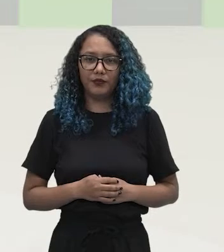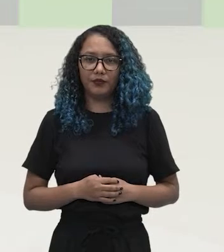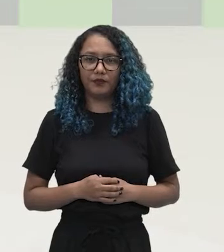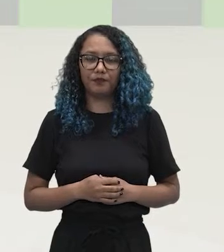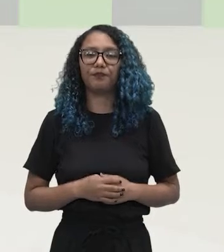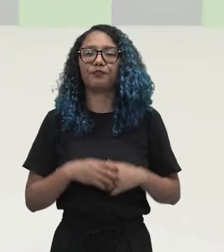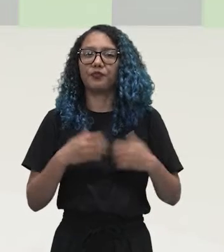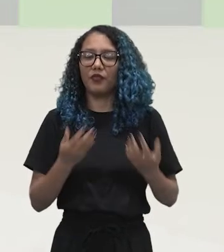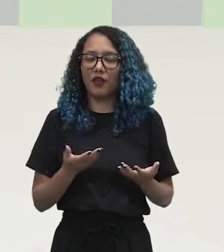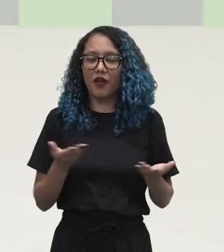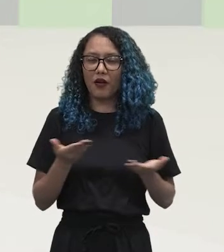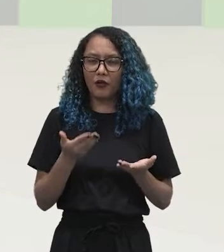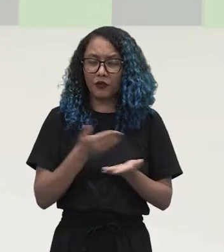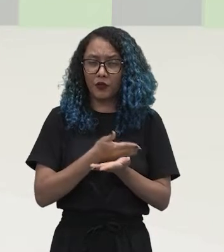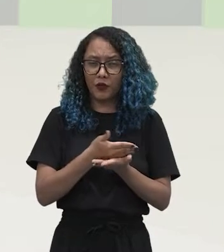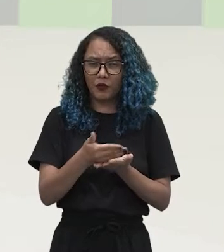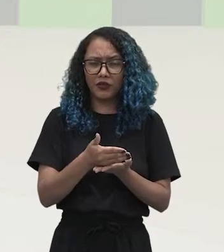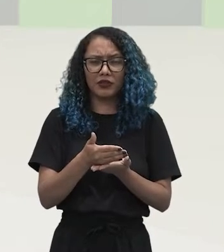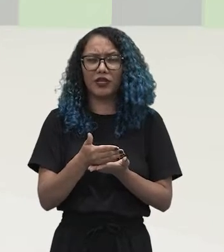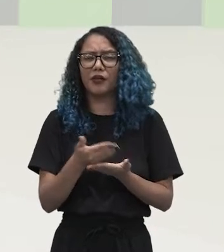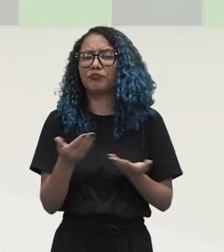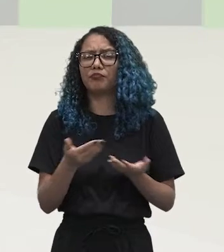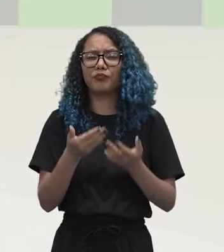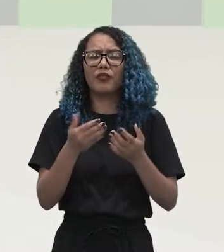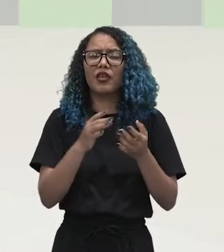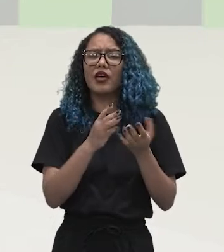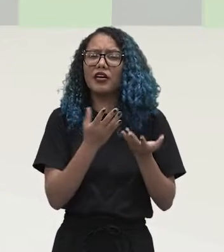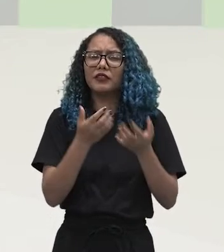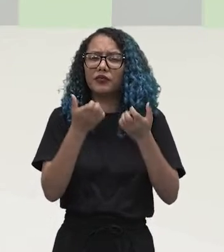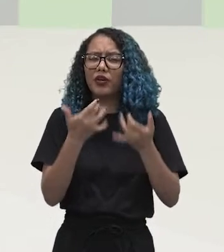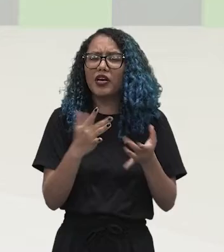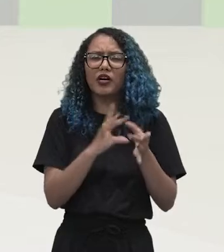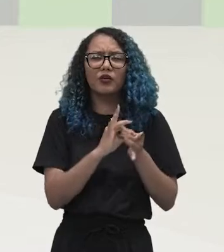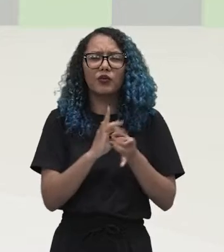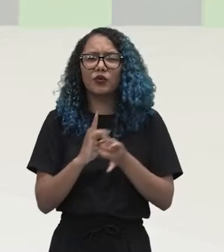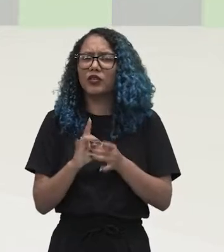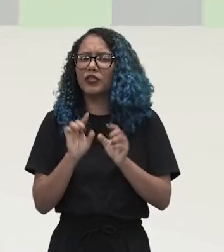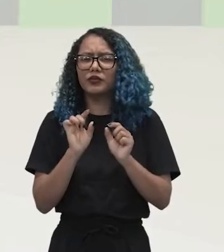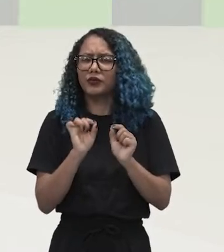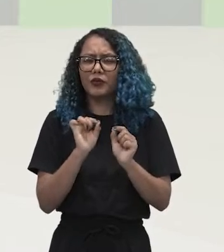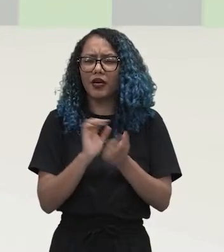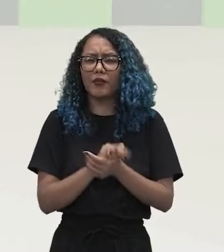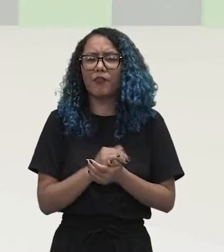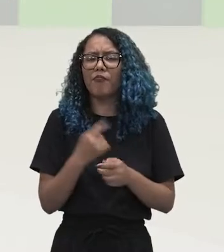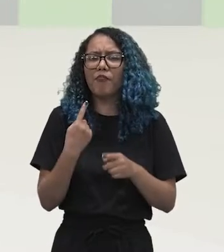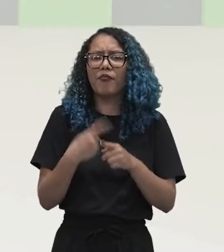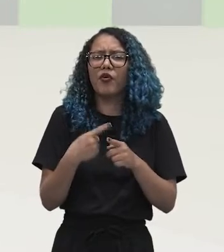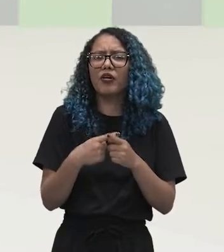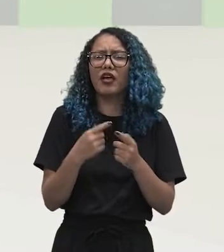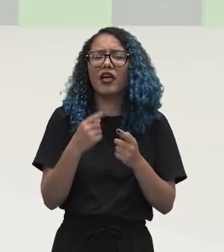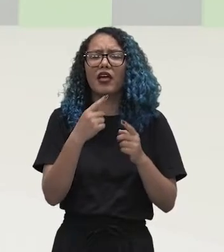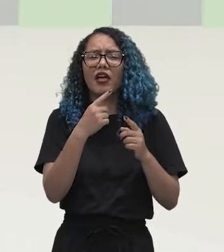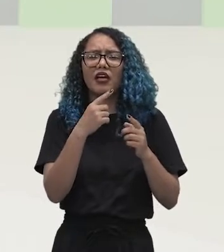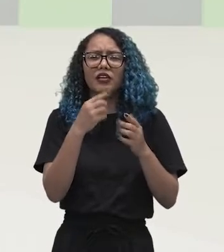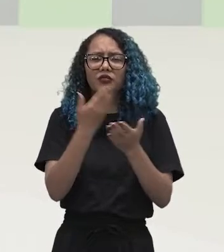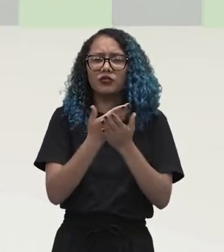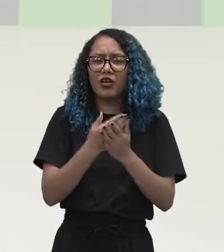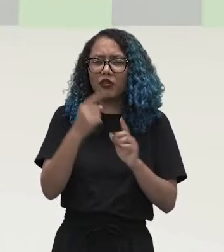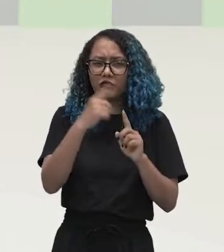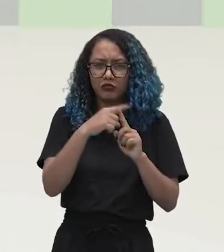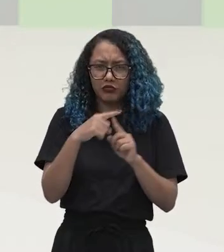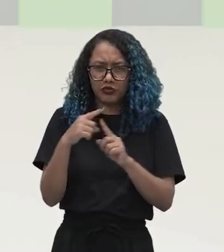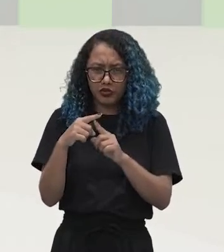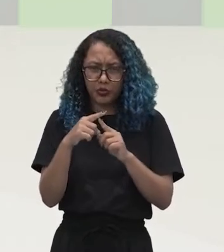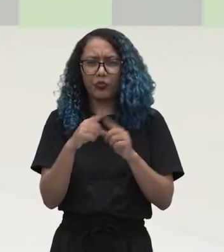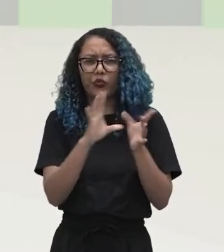Vamos iniciar a nossa aula contextualizando um pouquinho por que a gente precisa estudar a classificação das cadeias carbônicas.